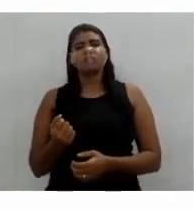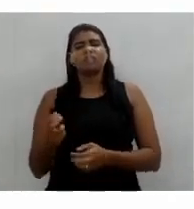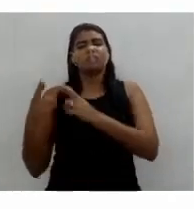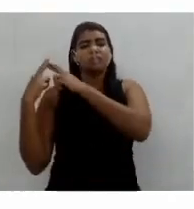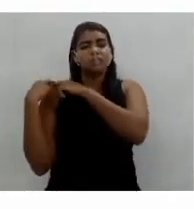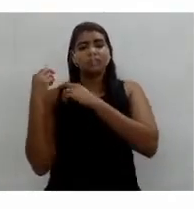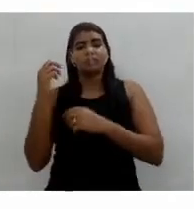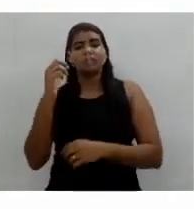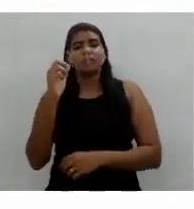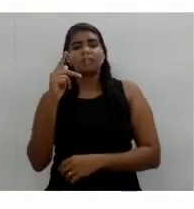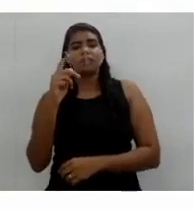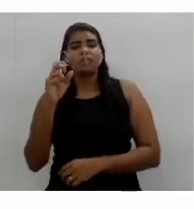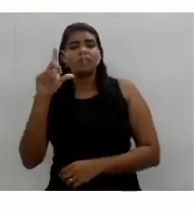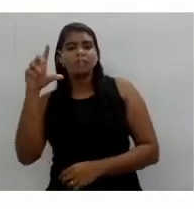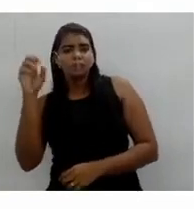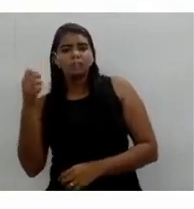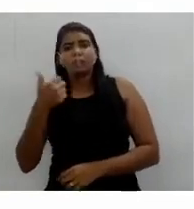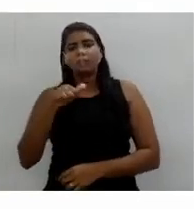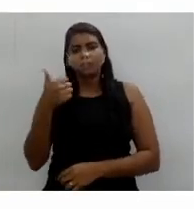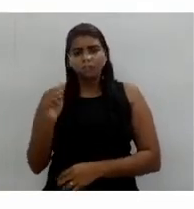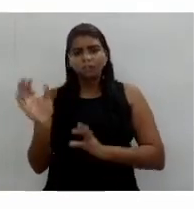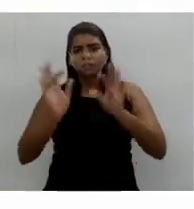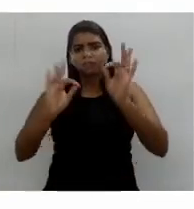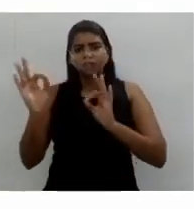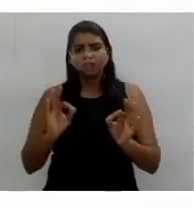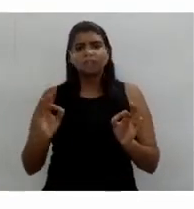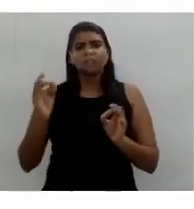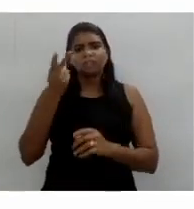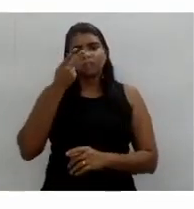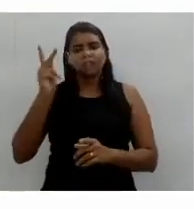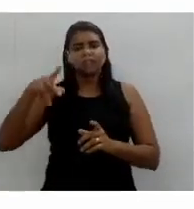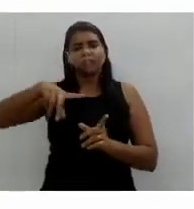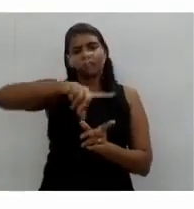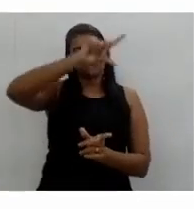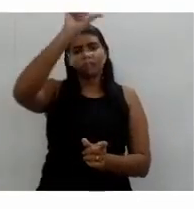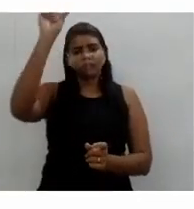missão tripulada enviada para a Lua em